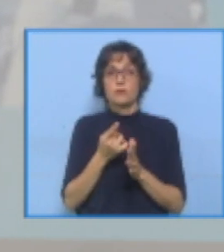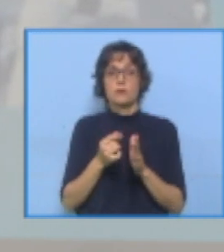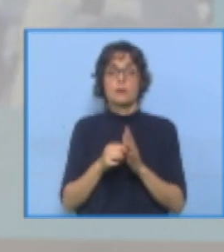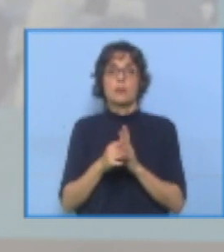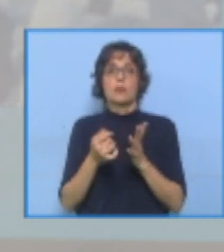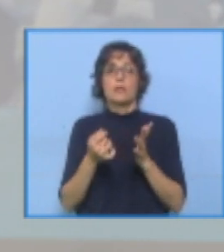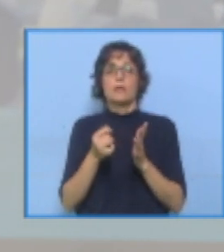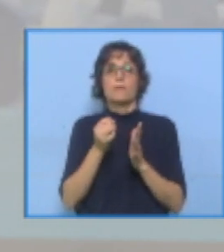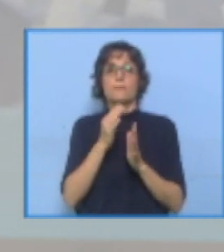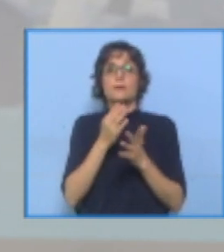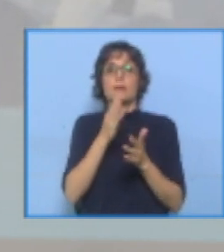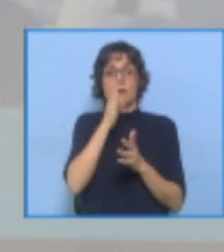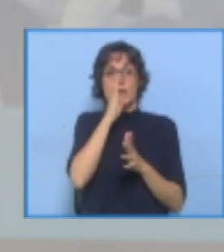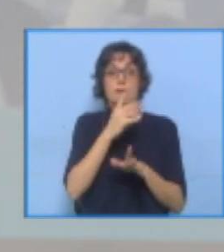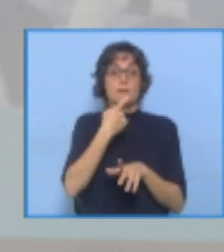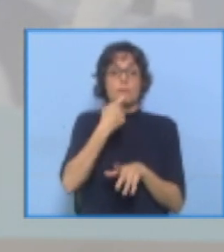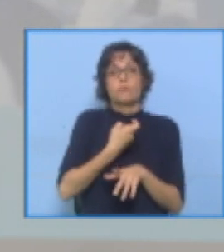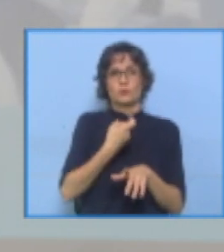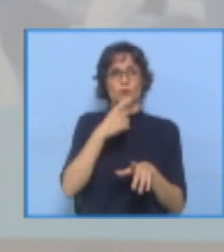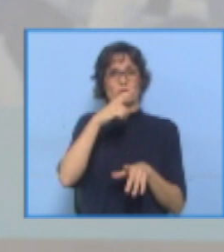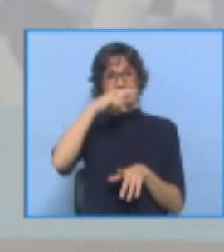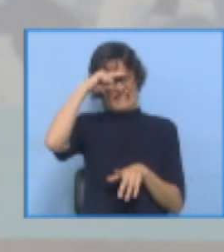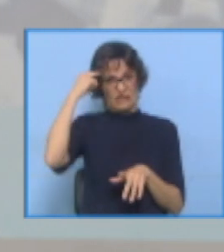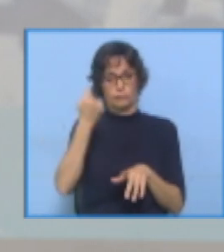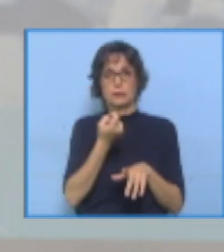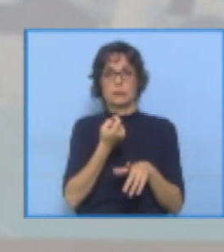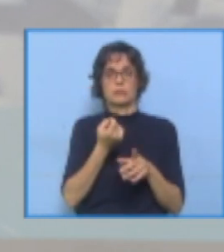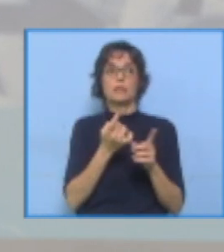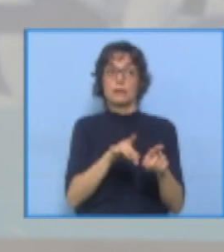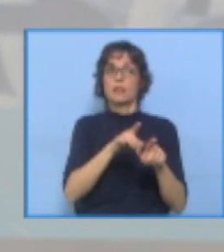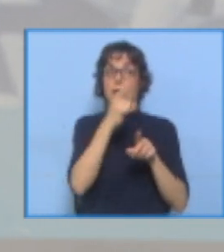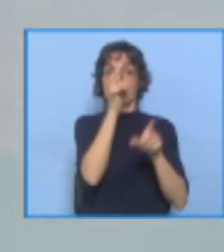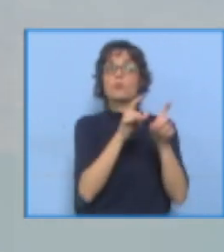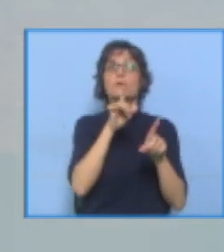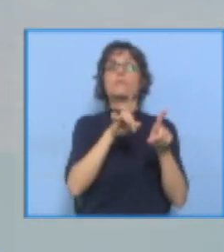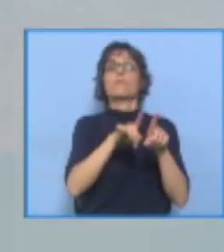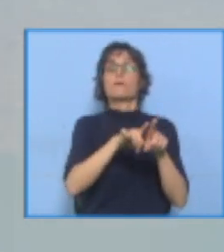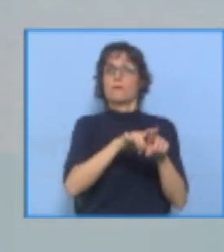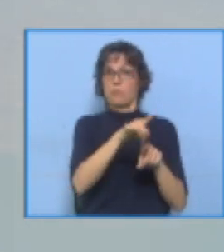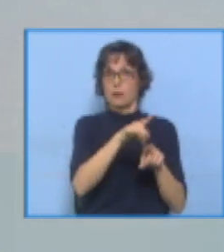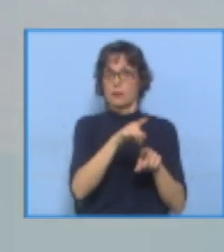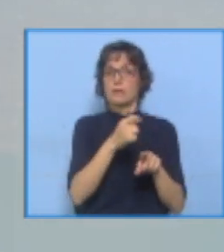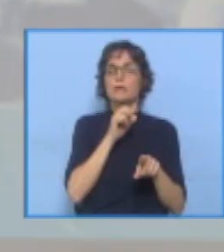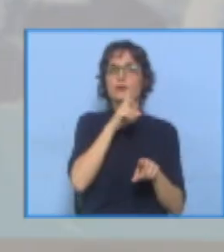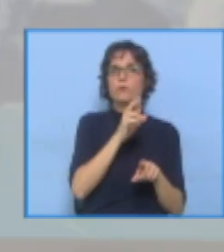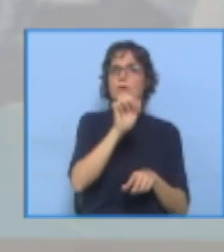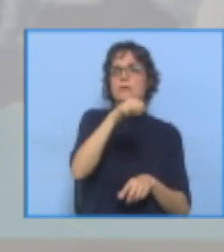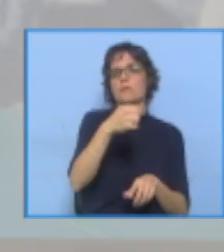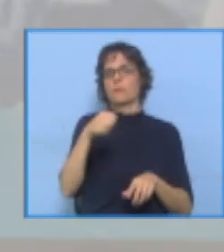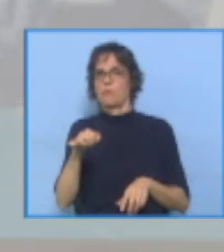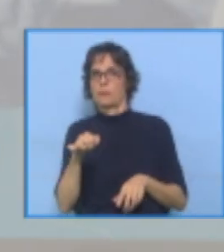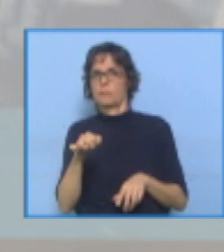Se as perguntas difíceis feitas aos políticos podem responder com sim ou não,